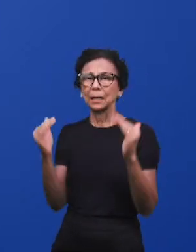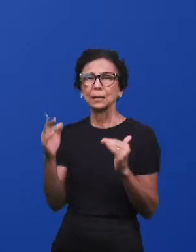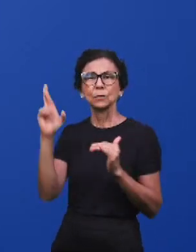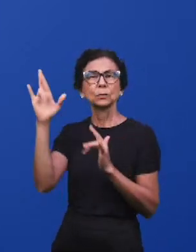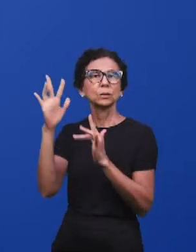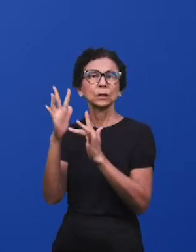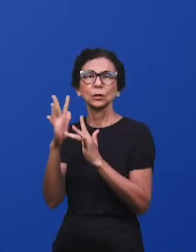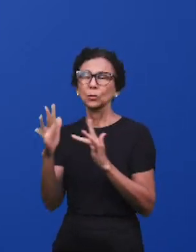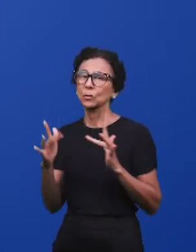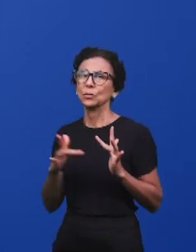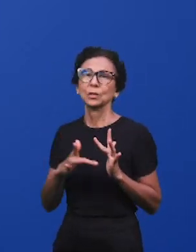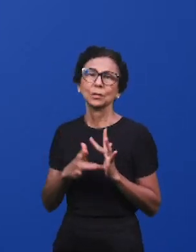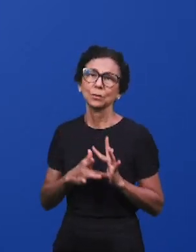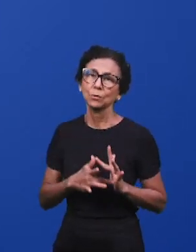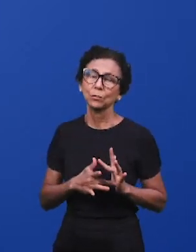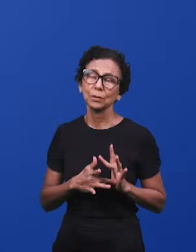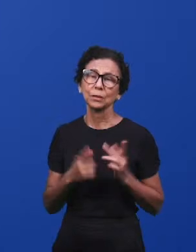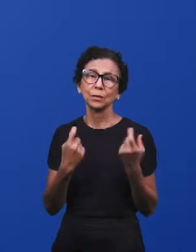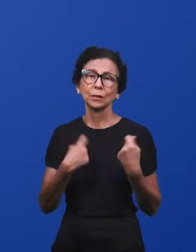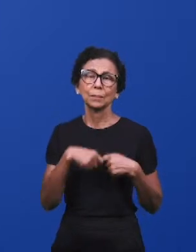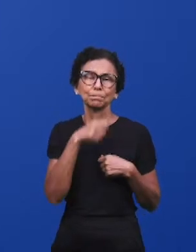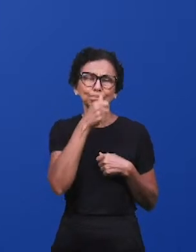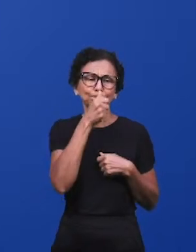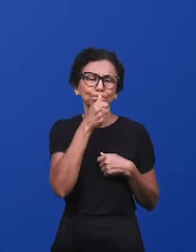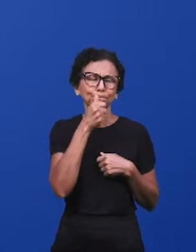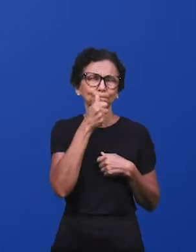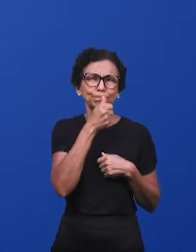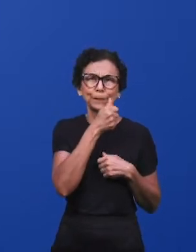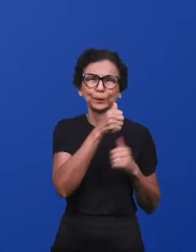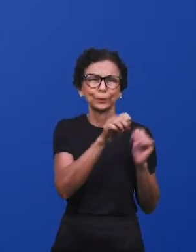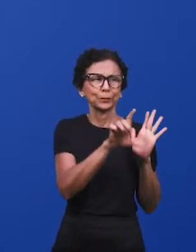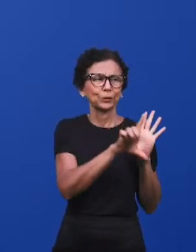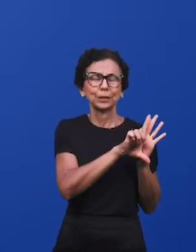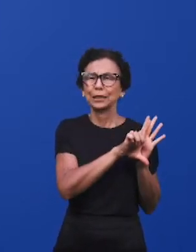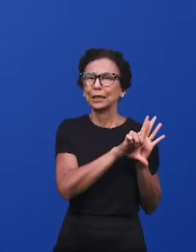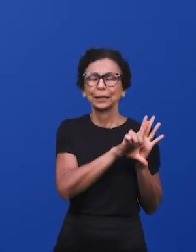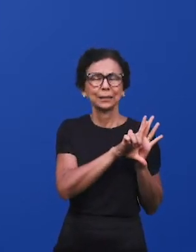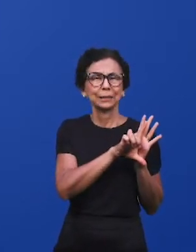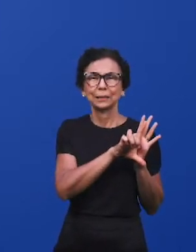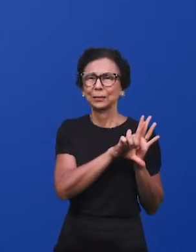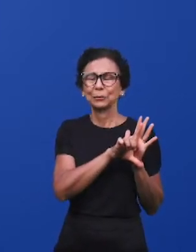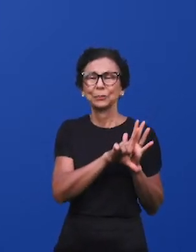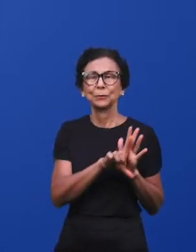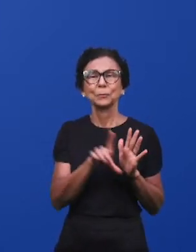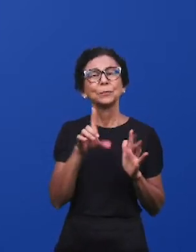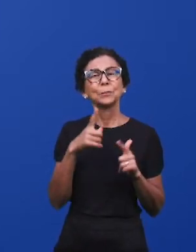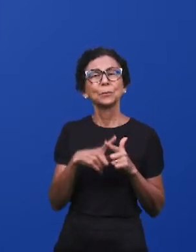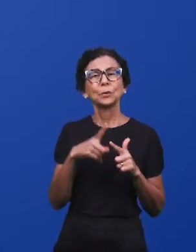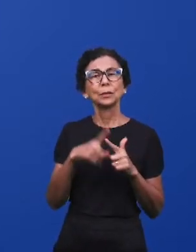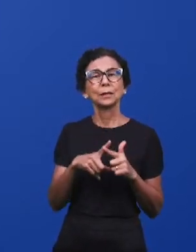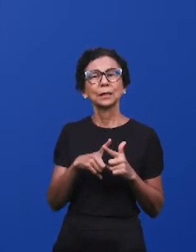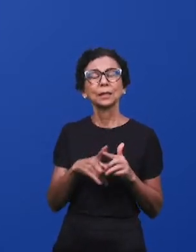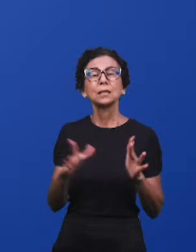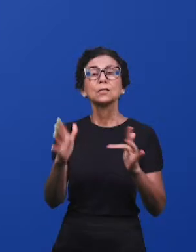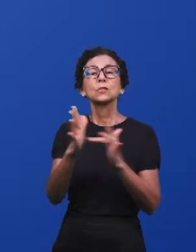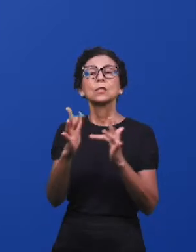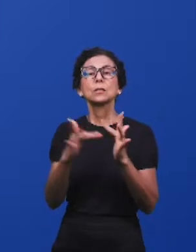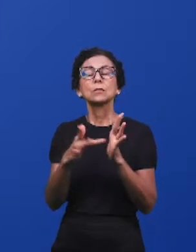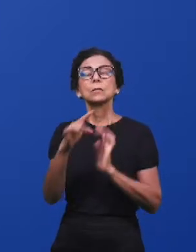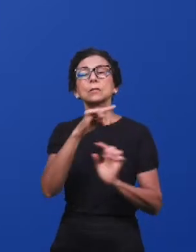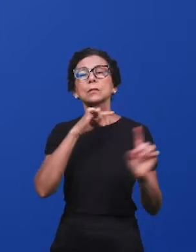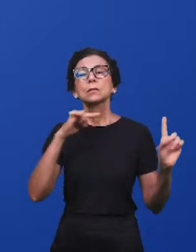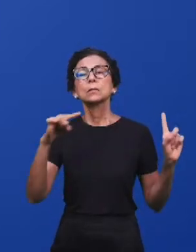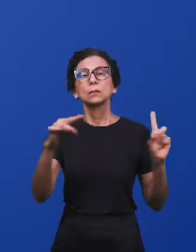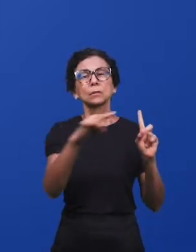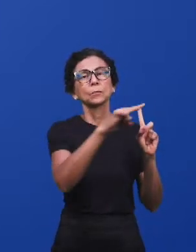lei, porque o maior sacrifício pelas nossas vidas já foi realizado, na figura do Filho de Deus que se